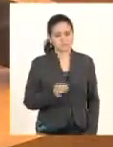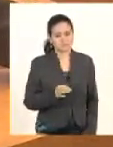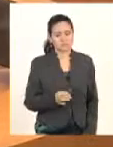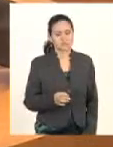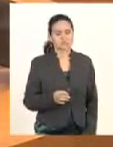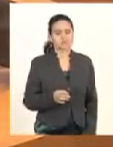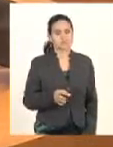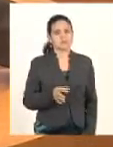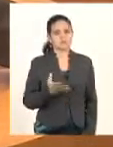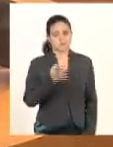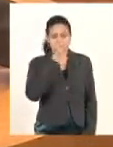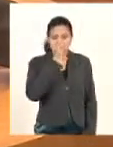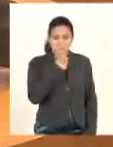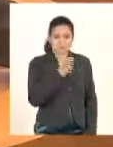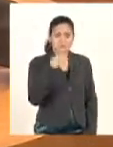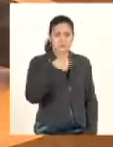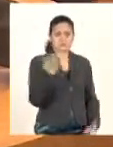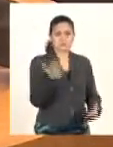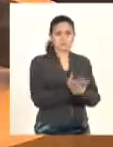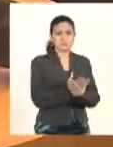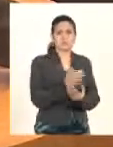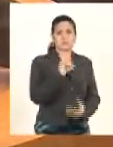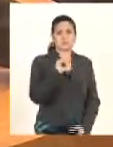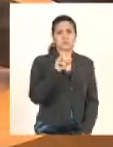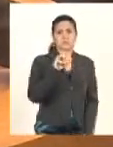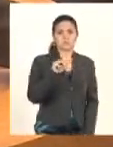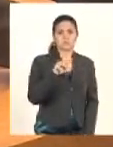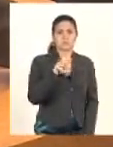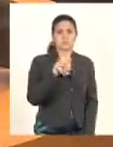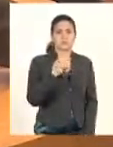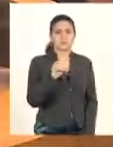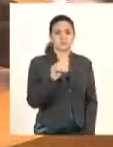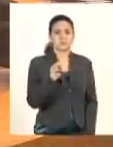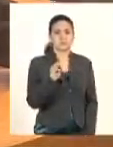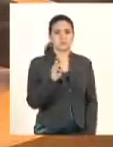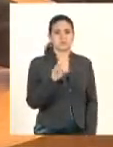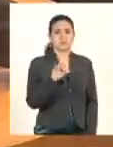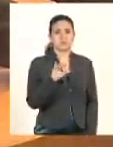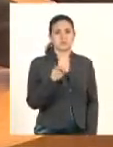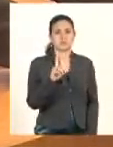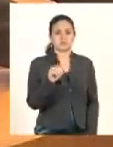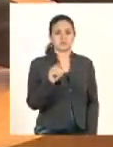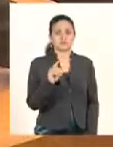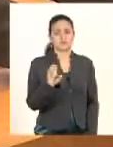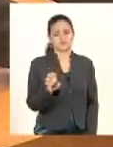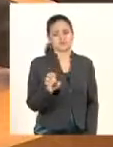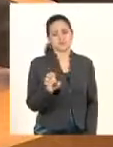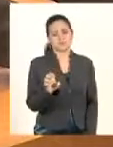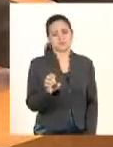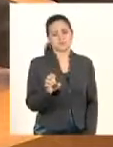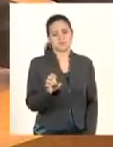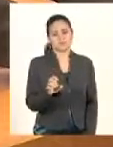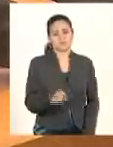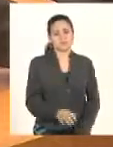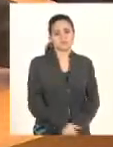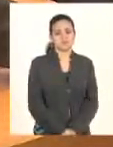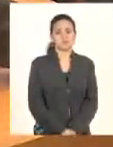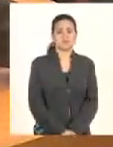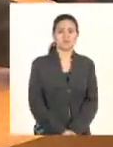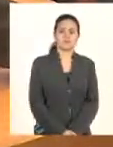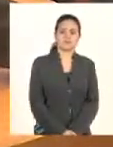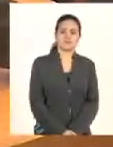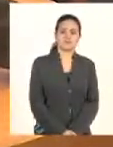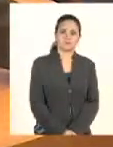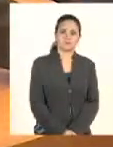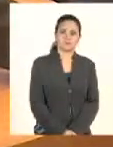condenado por improbidade, que poderá até deixá-lo ficha suja e não, dessa forma, não poder mais concorrer a cargos